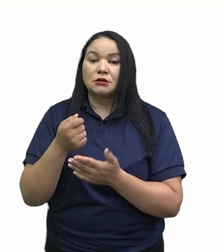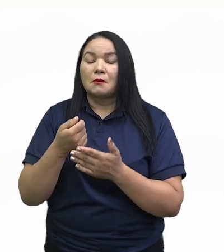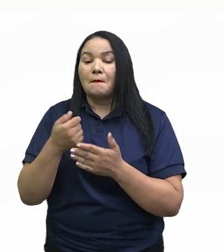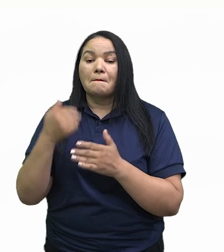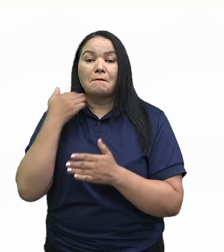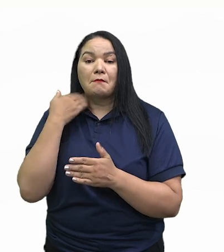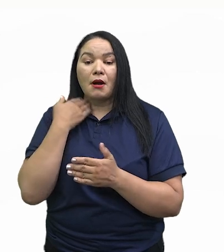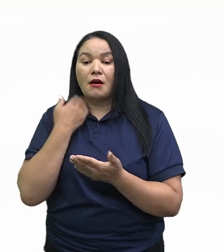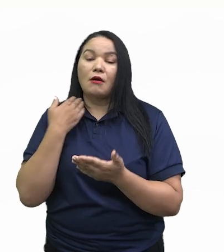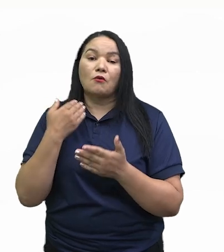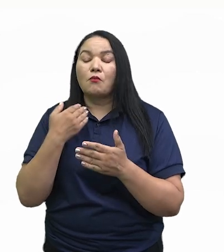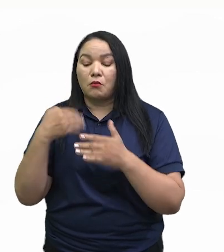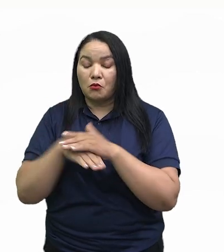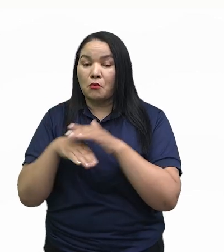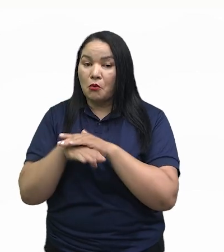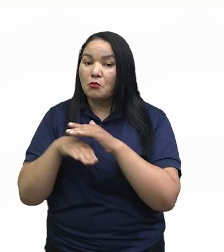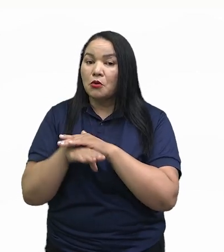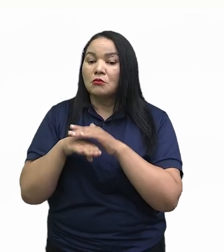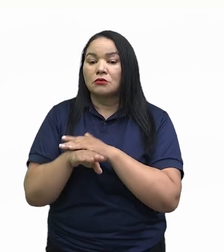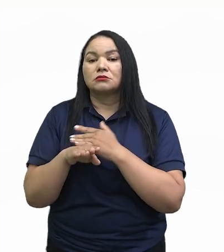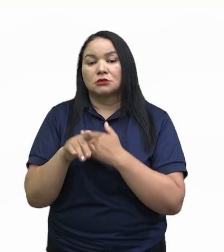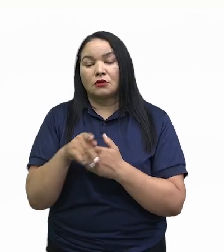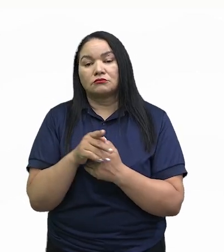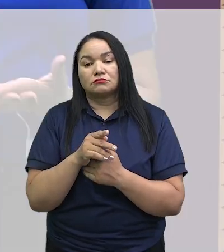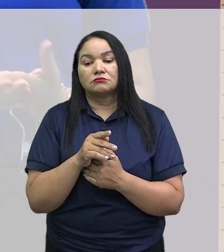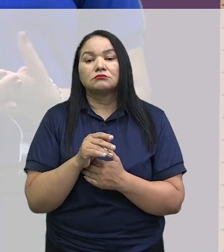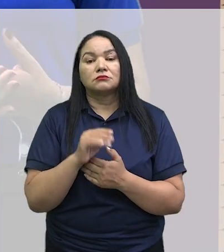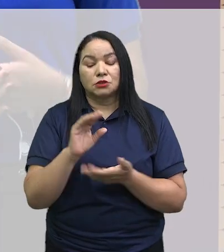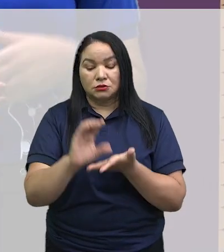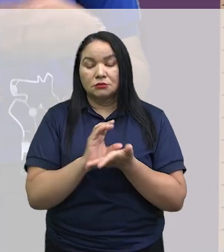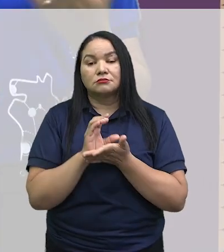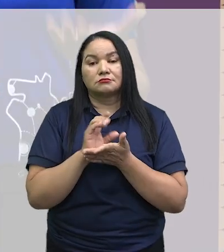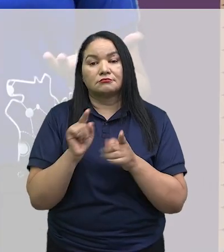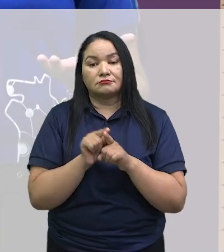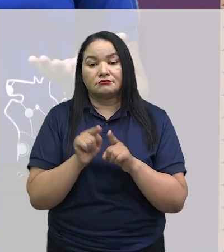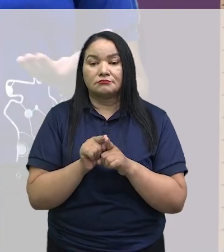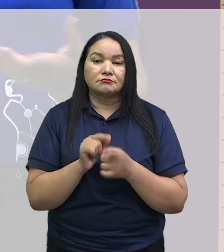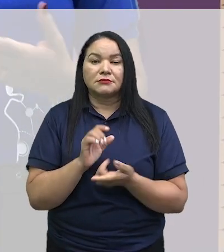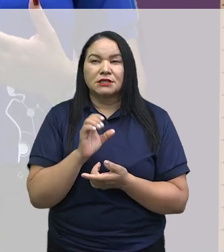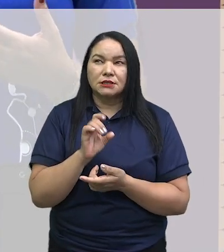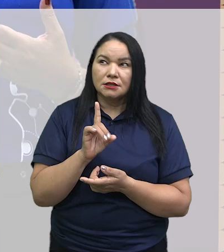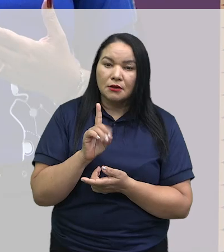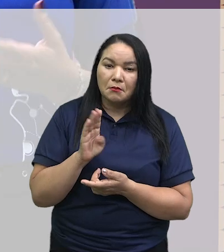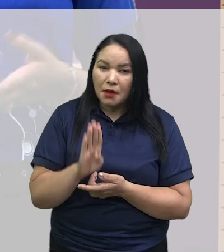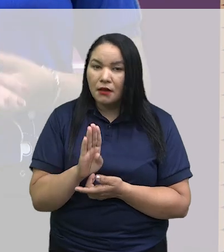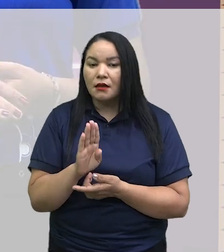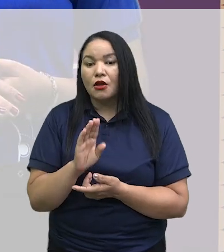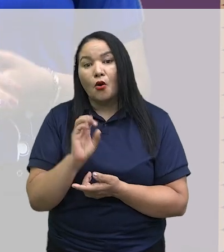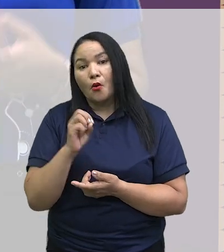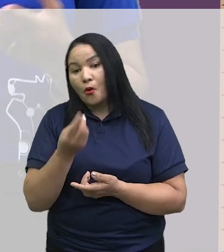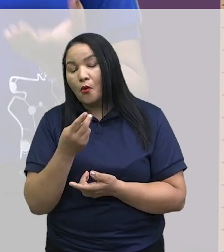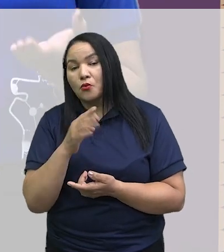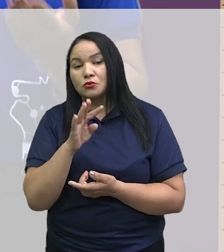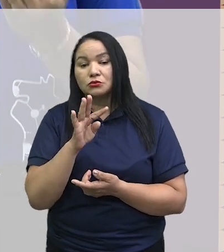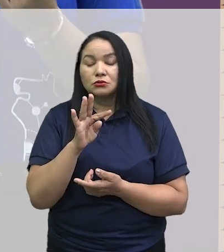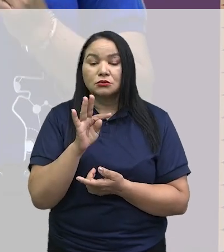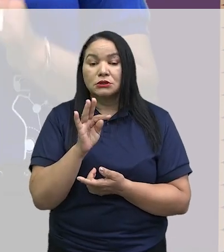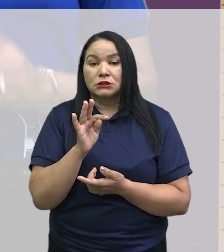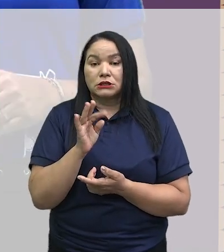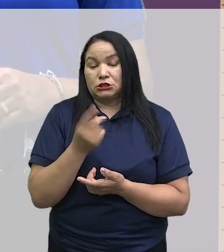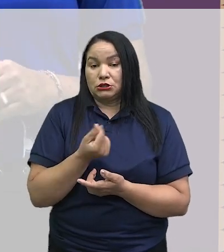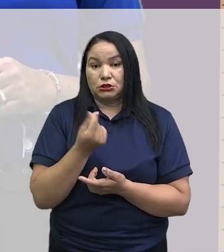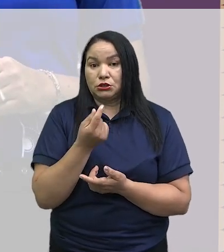juros. E ali, quando se trata de investimentos, não é, CDB, tesouro ali direto, se vê